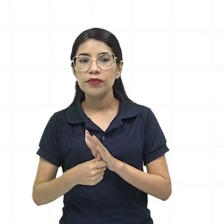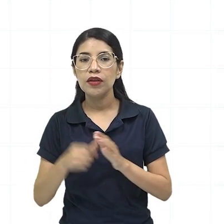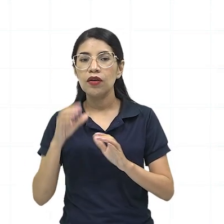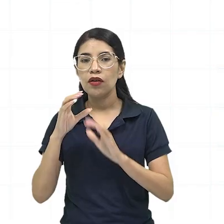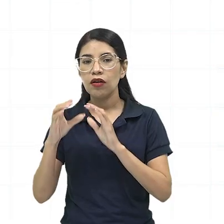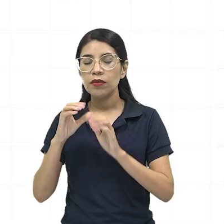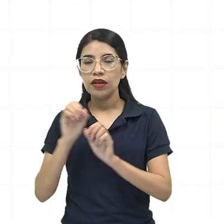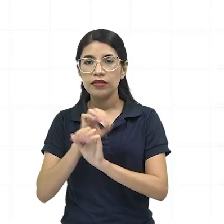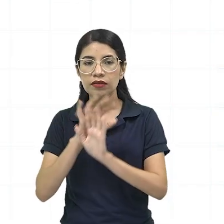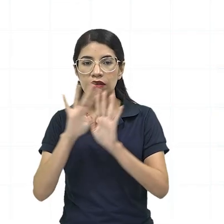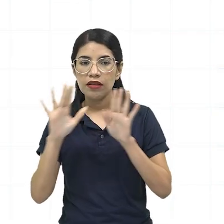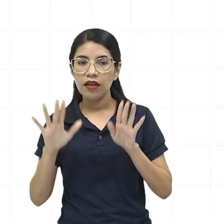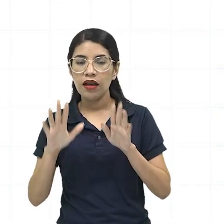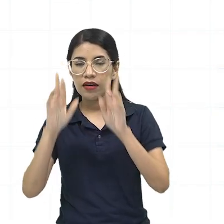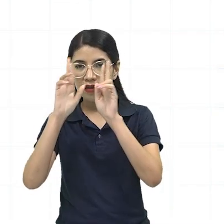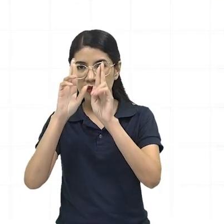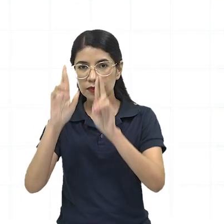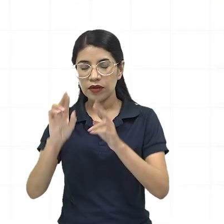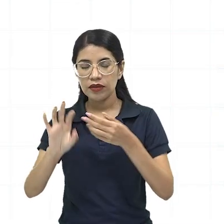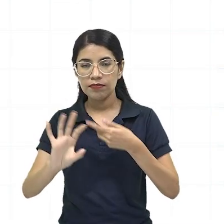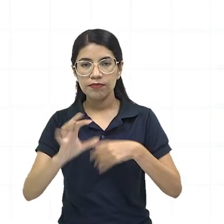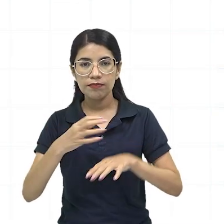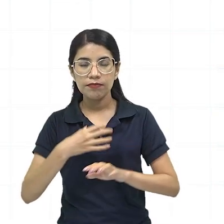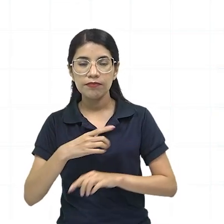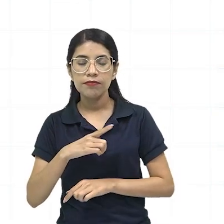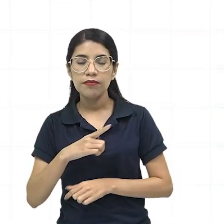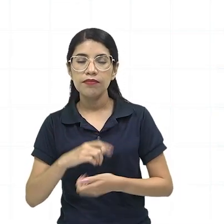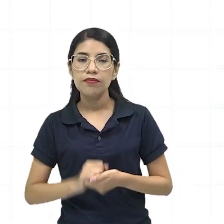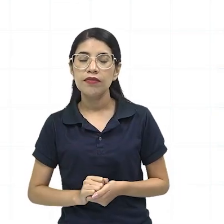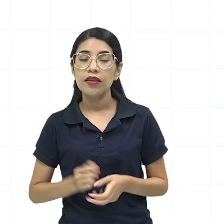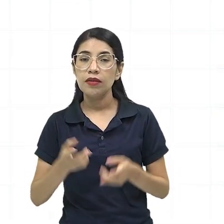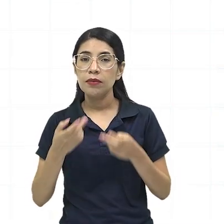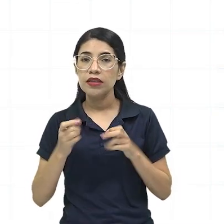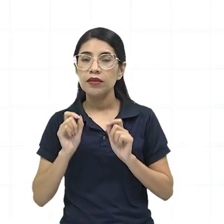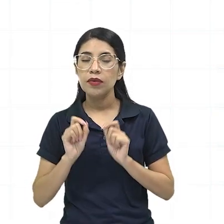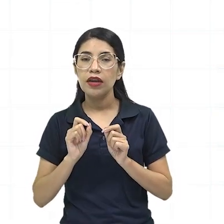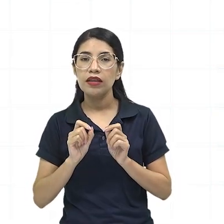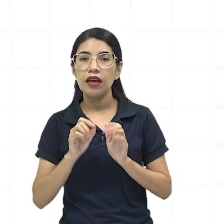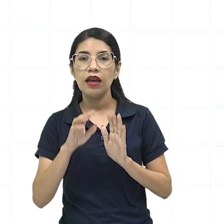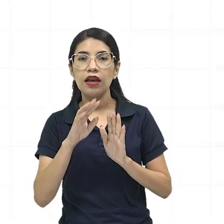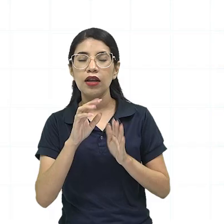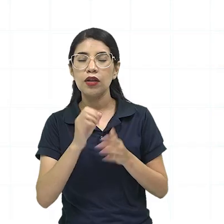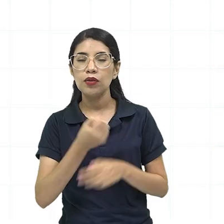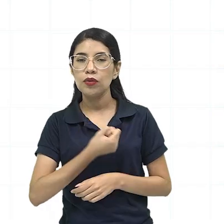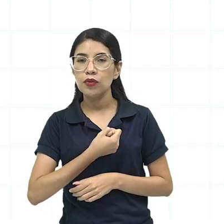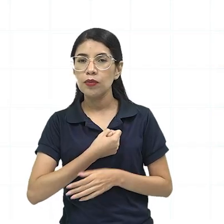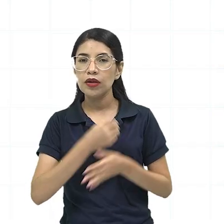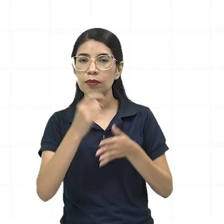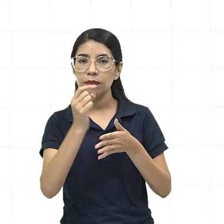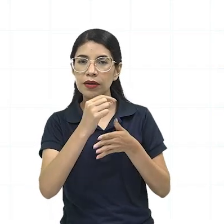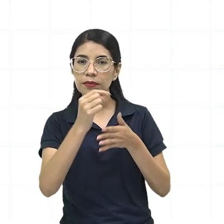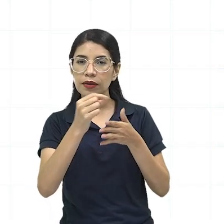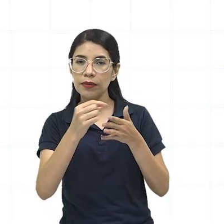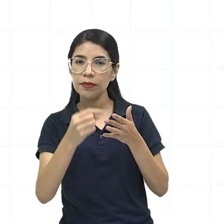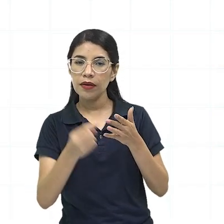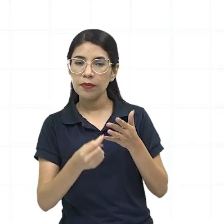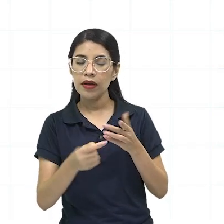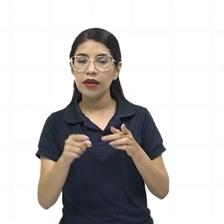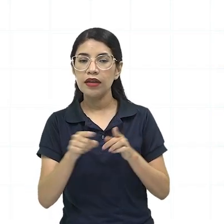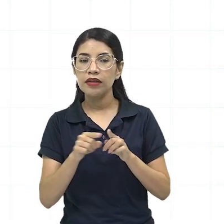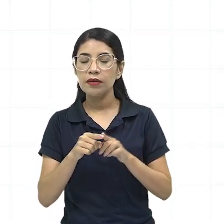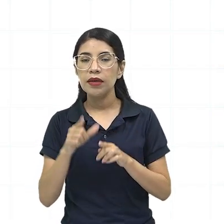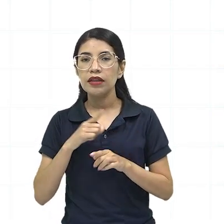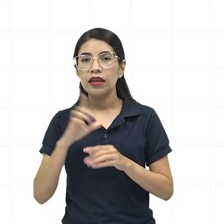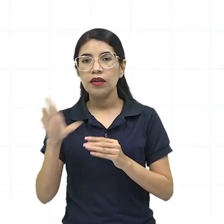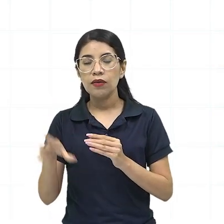Comunica-se de forma clara, respeitosa e com empatia. Percebam que a gente tem essa numeração e ao lado nós temos